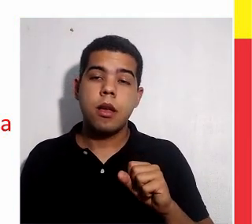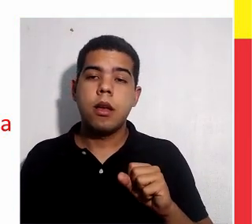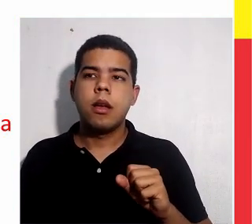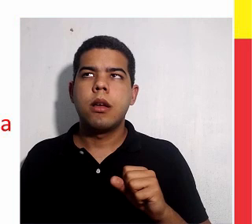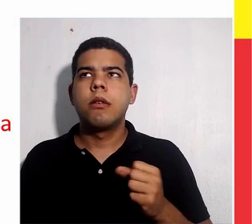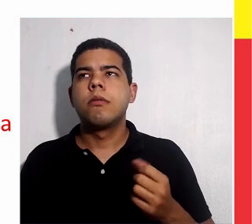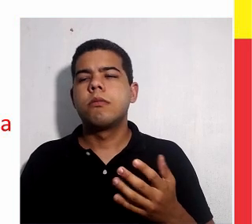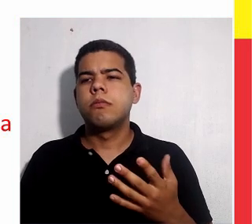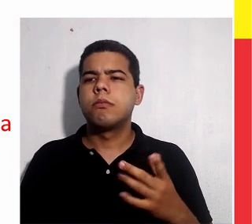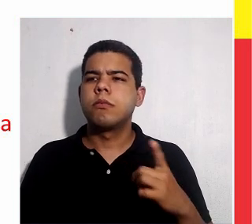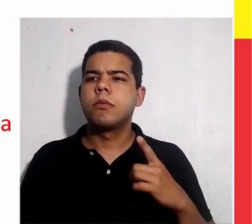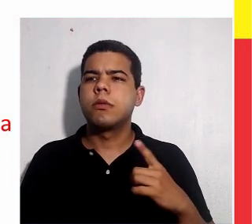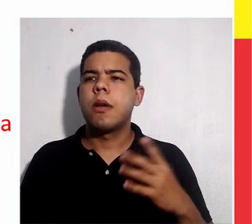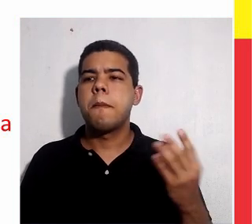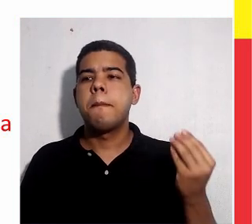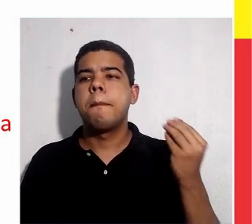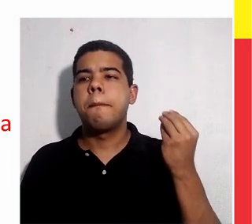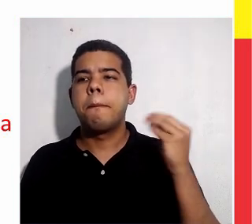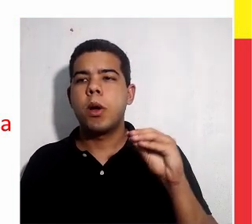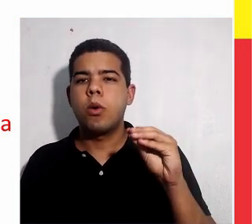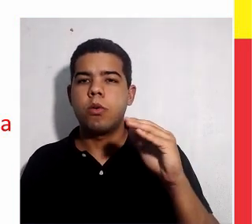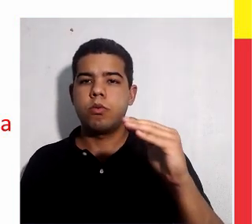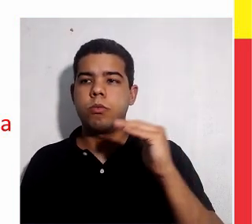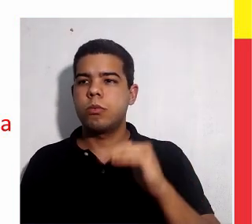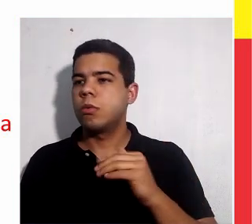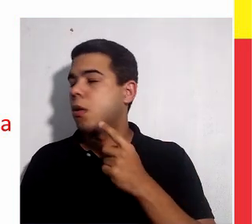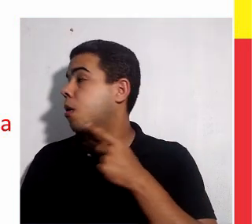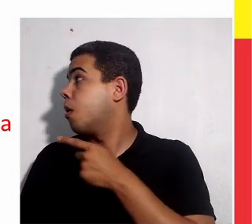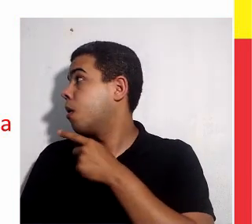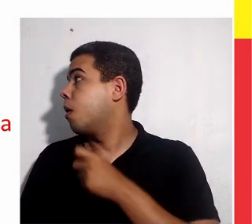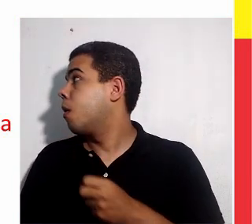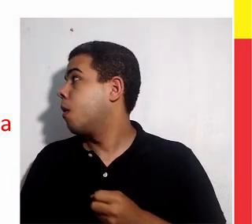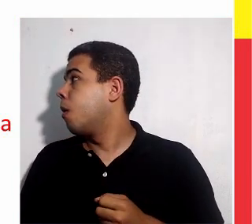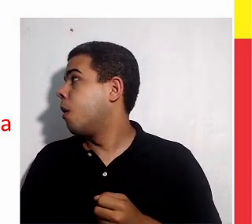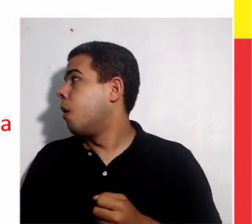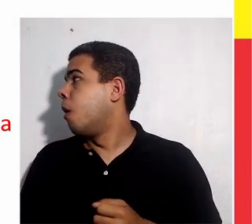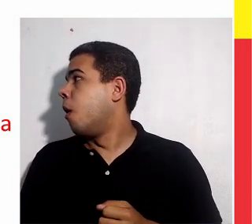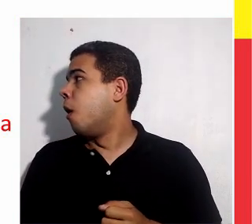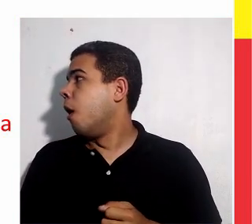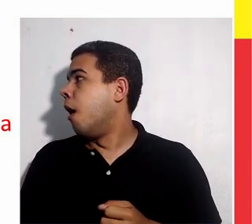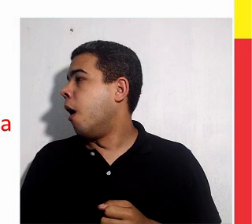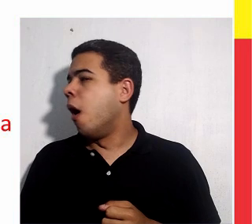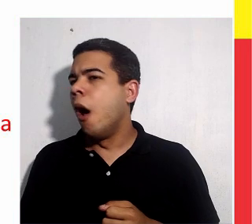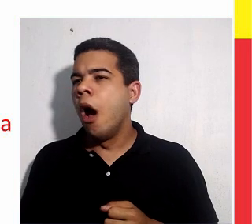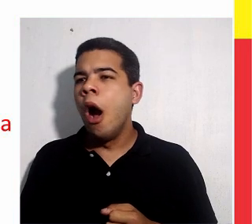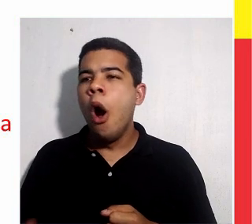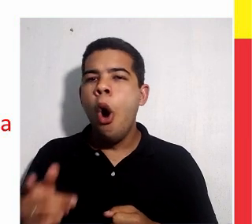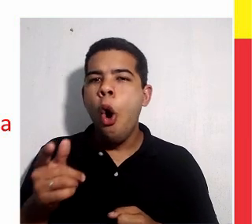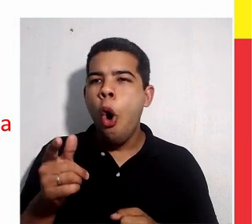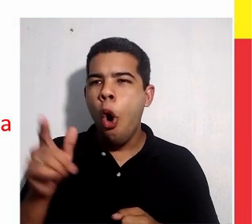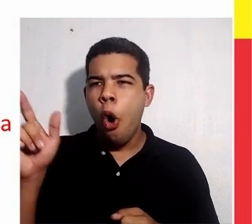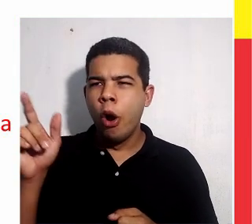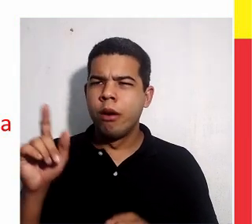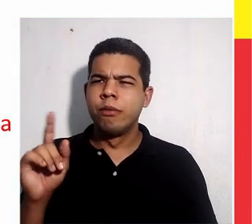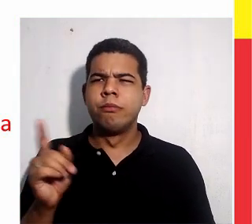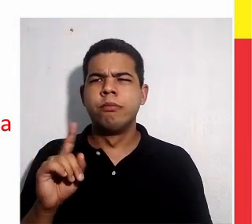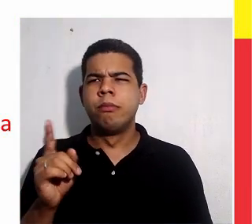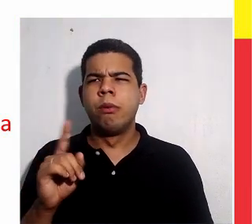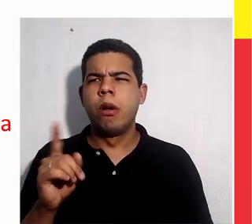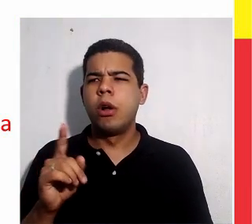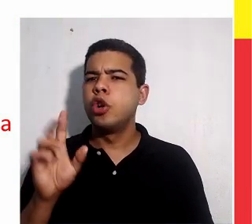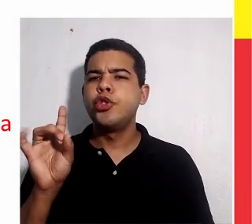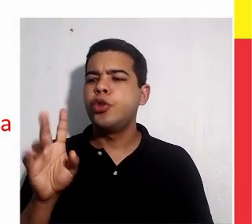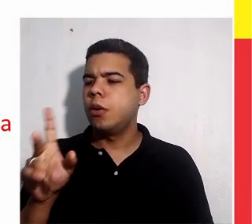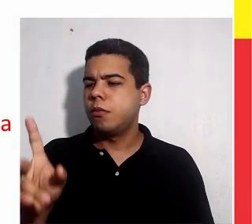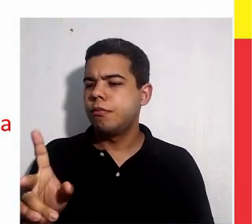triângulo agora e colocá-lo aqui, ó, eu vou fechar um retângulo. Veja que eu não peguei de fora, de outra figura. Eu